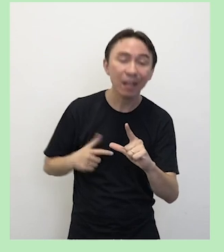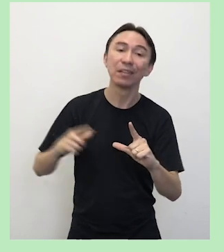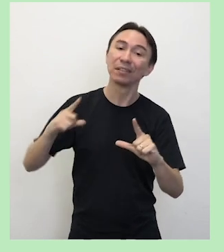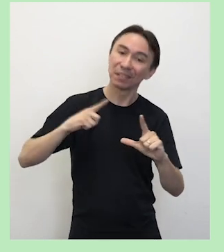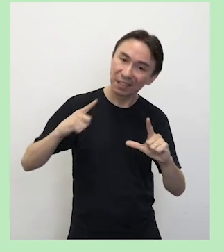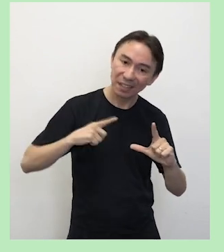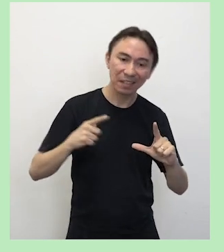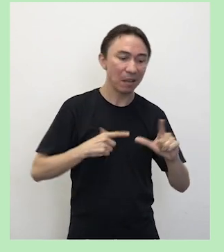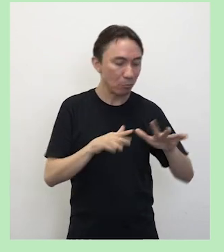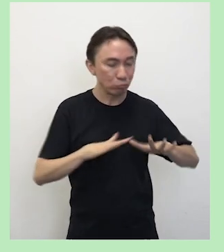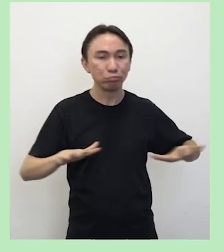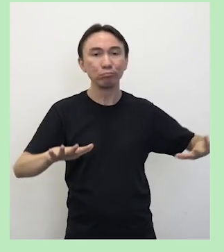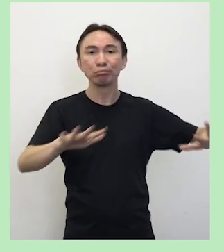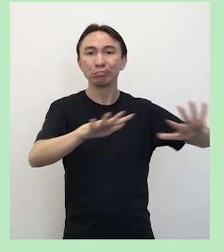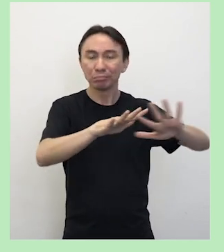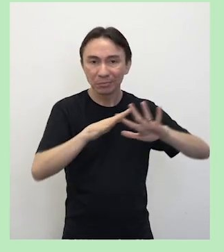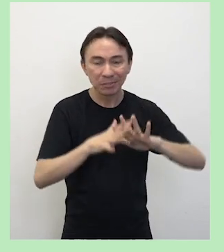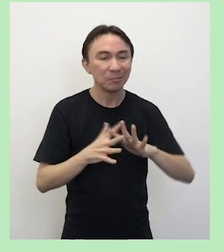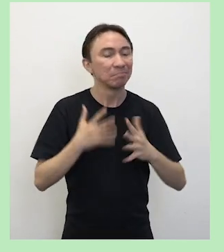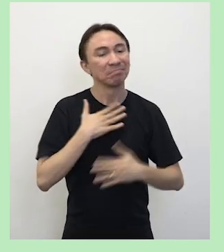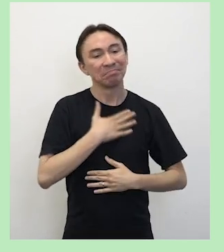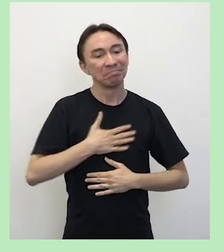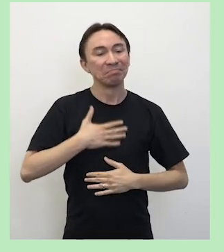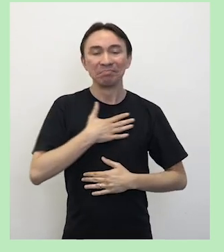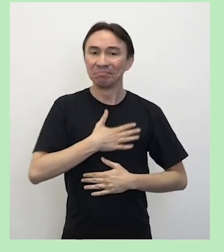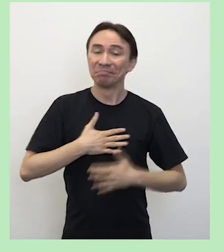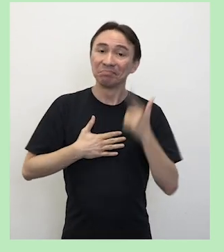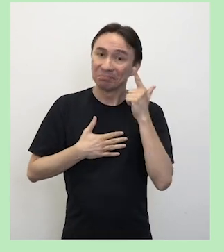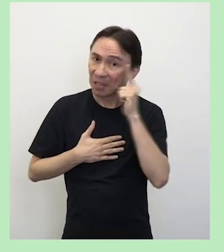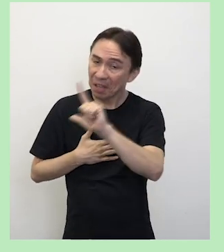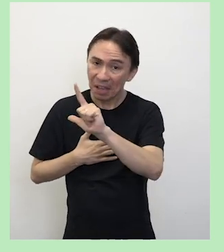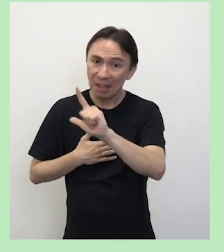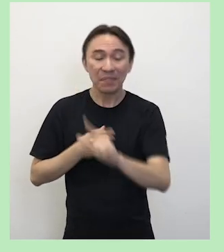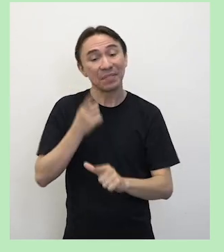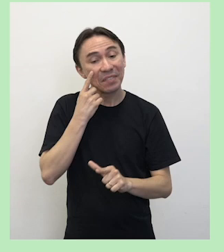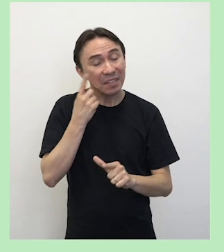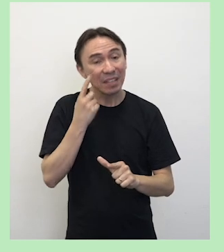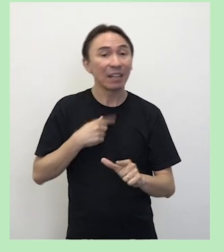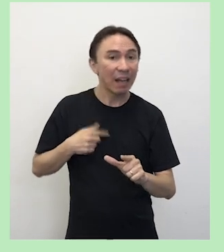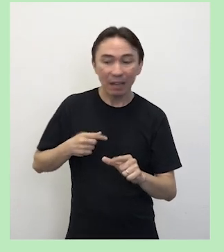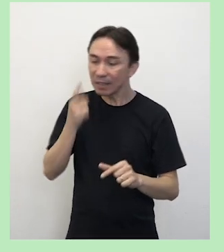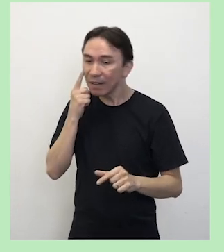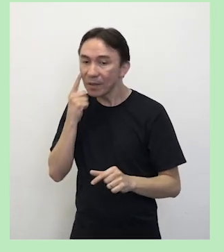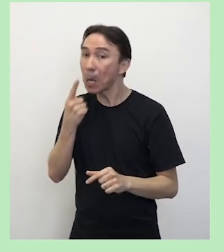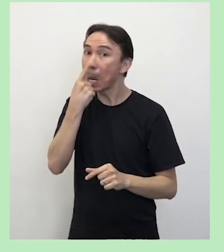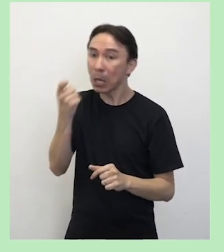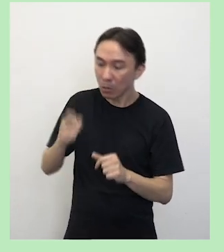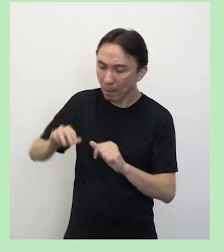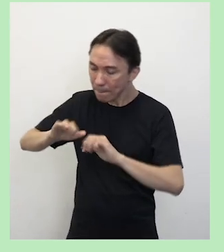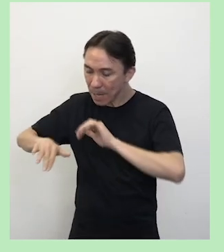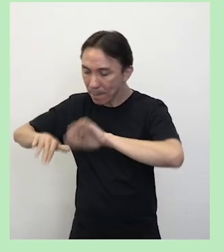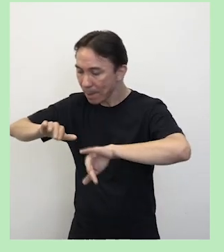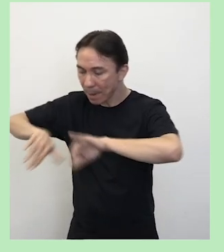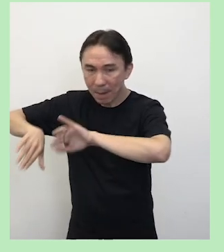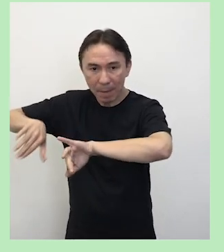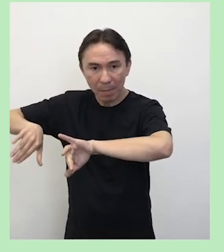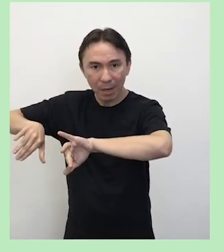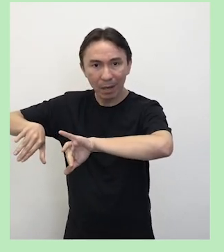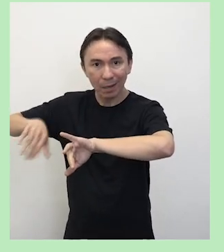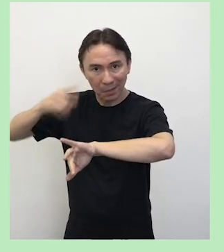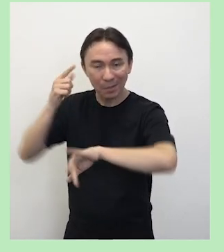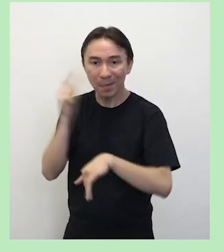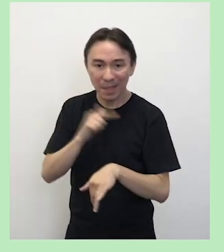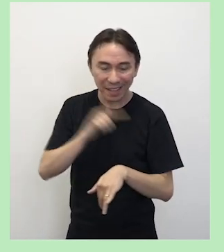perceptível, possível de sentir. Então, olha aí os resultados. Eu começo a fazer a coleta seletiva e eu tenho já um